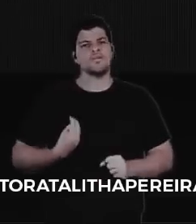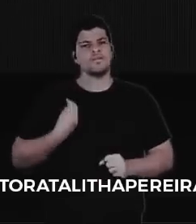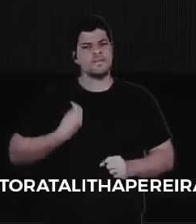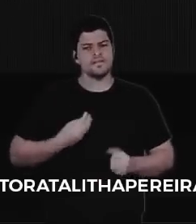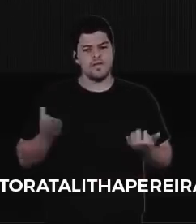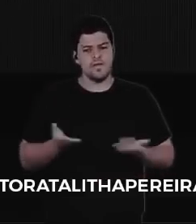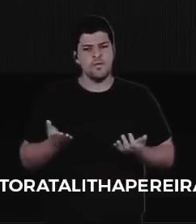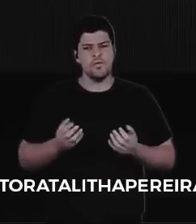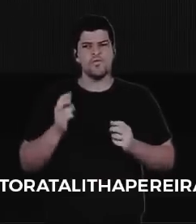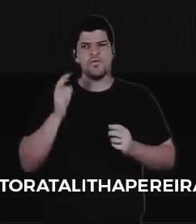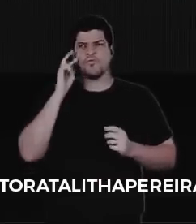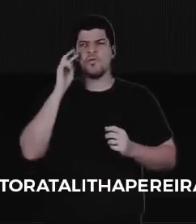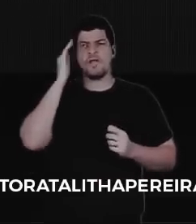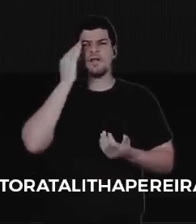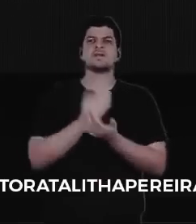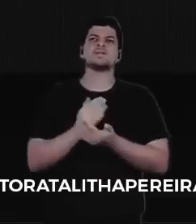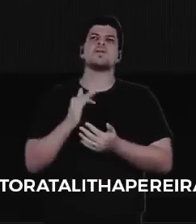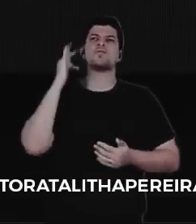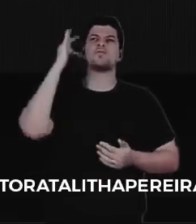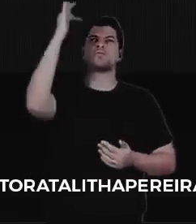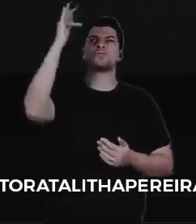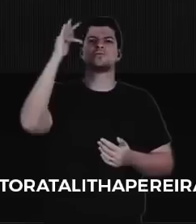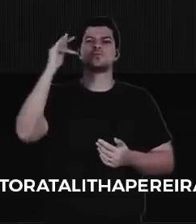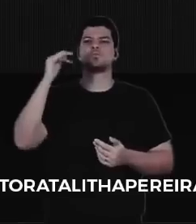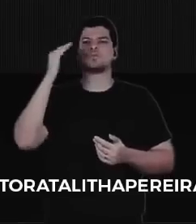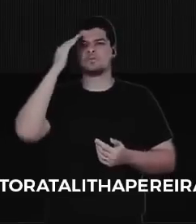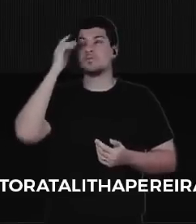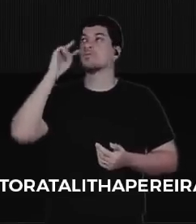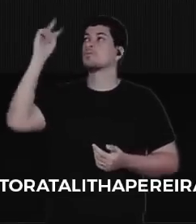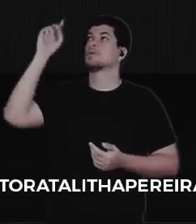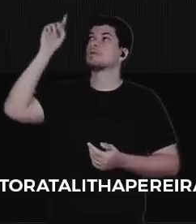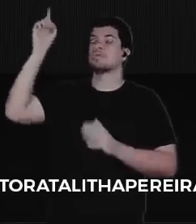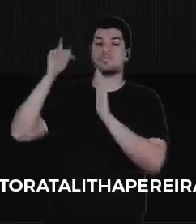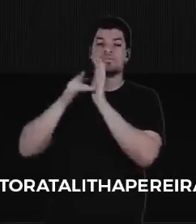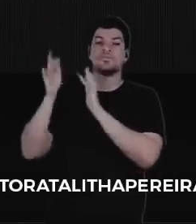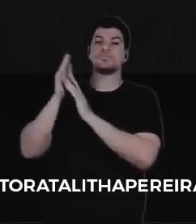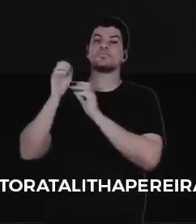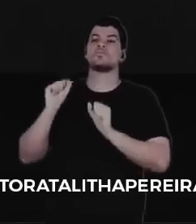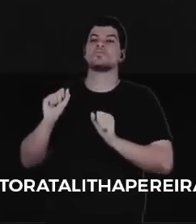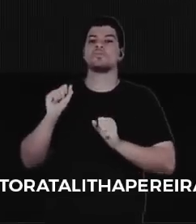futuro, olhando para aquele que já escreveu a história da sua vida